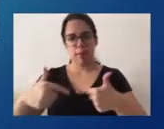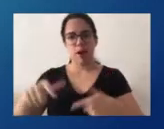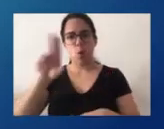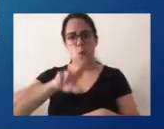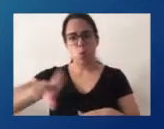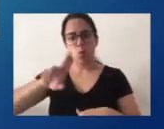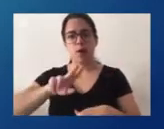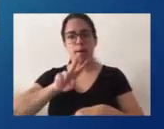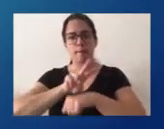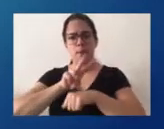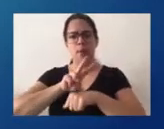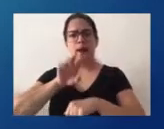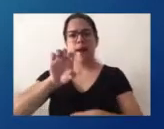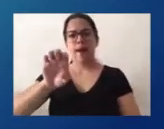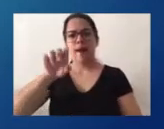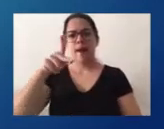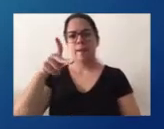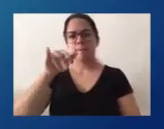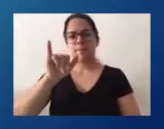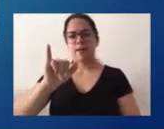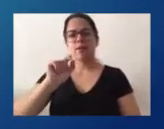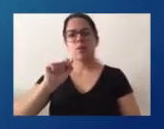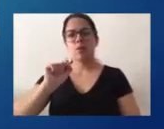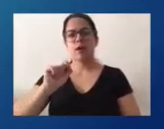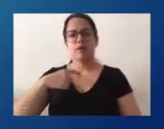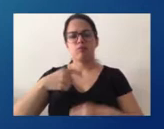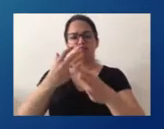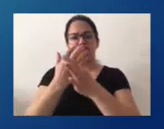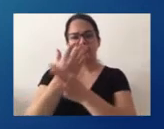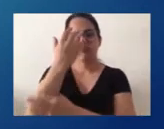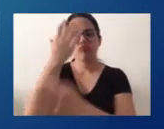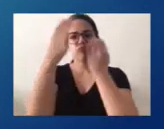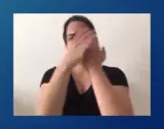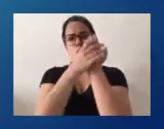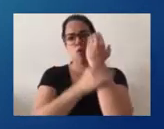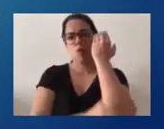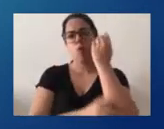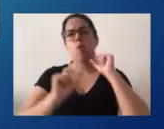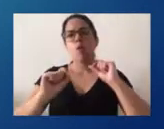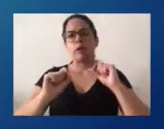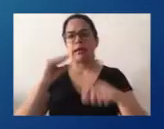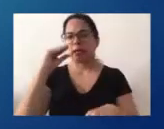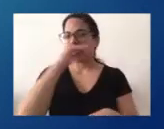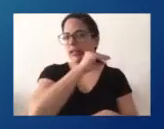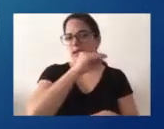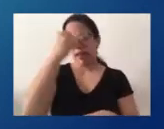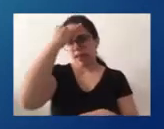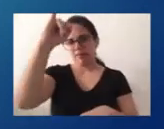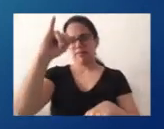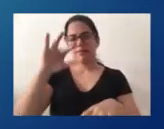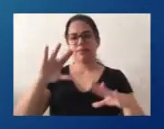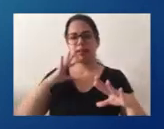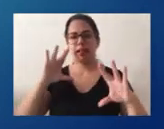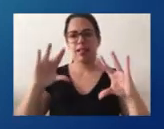A necessidade do uso de EPIs para utilizar esse equipamento, para retirar esses equipamentos depois do ciclo de esterilização,